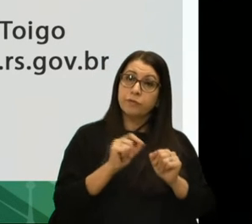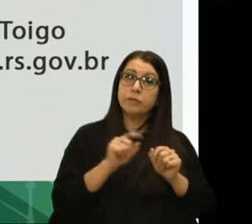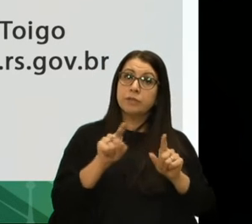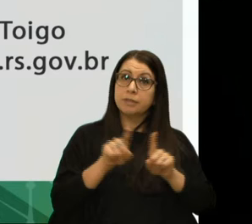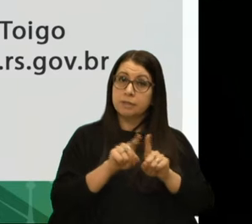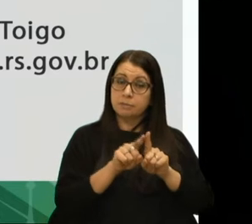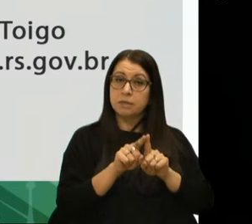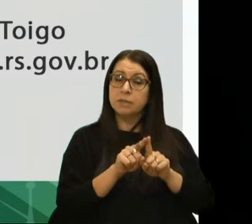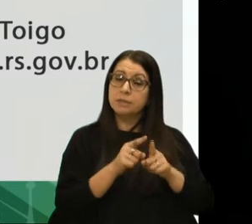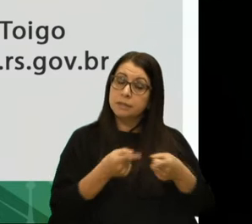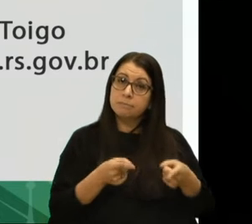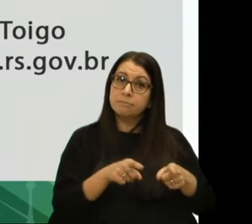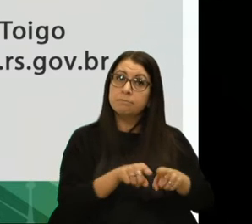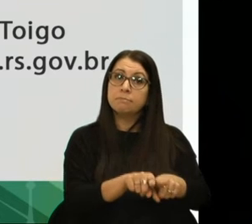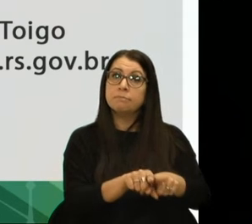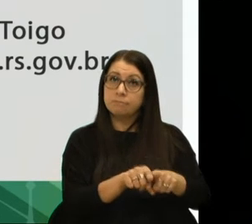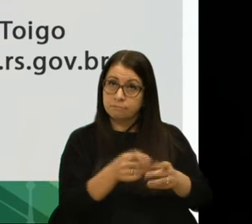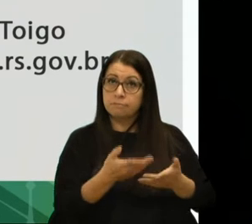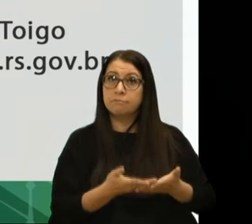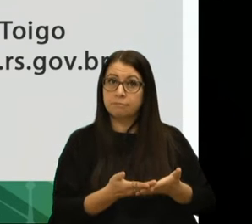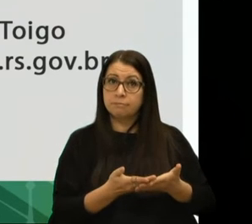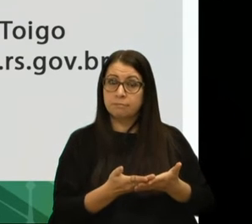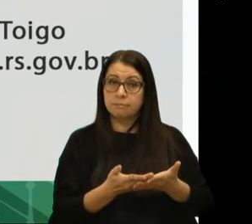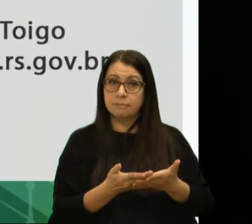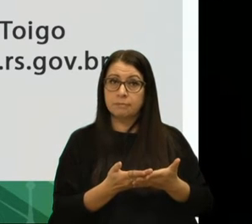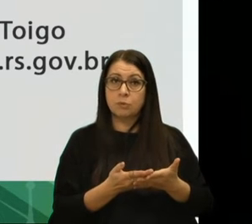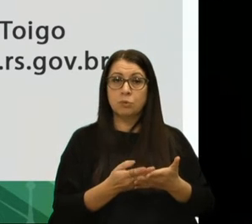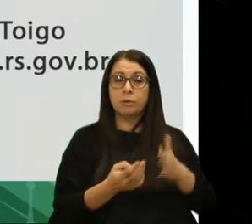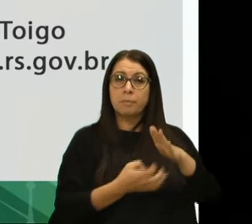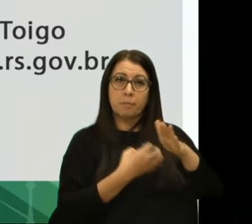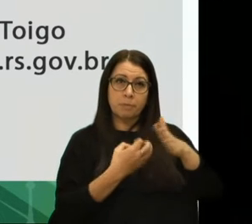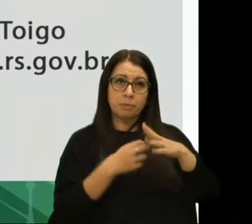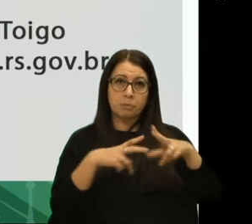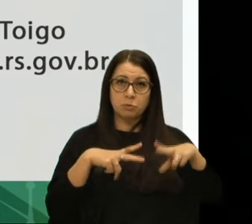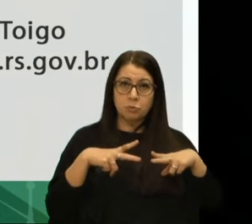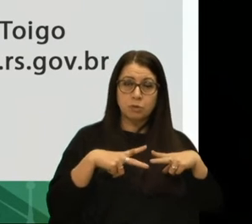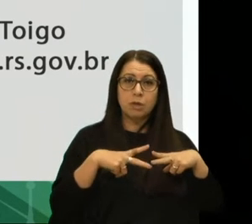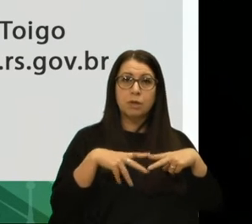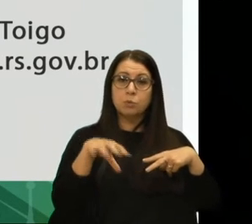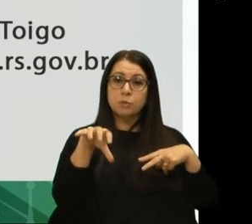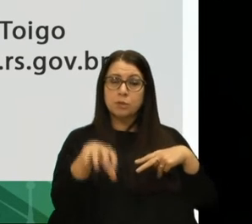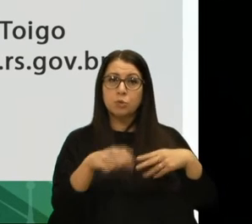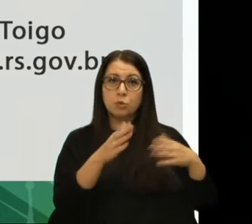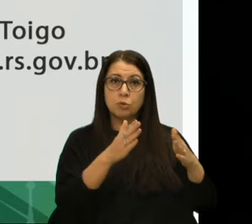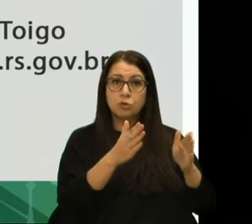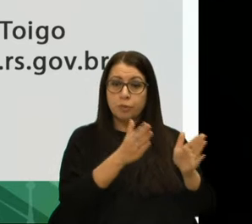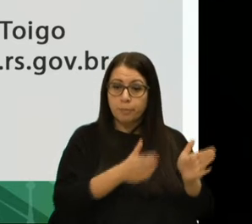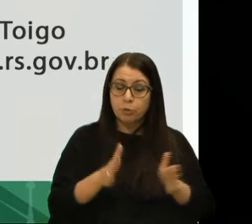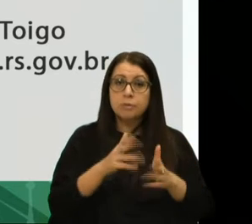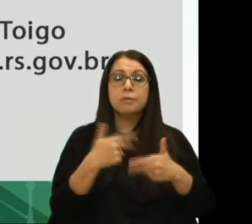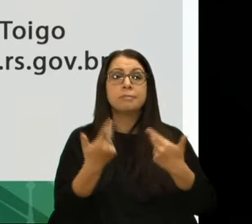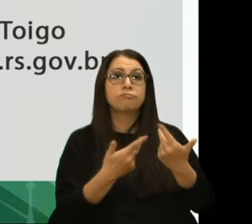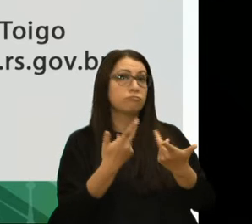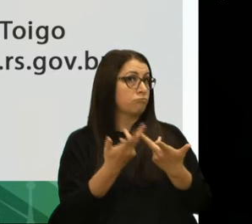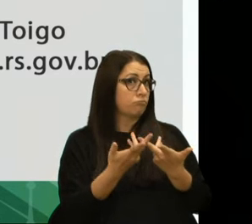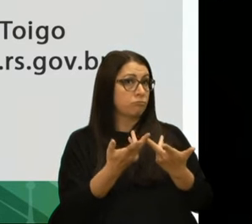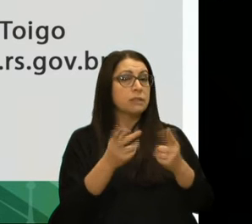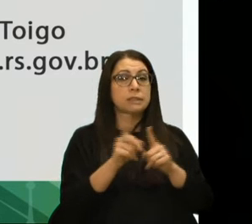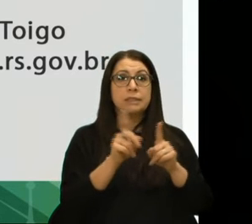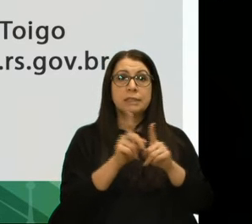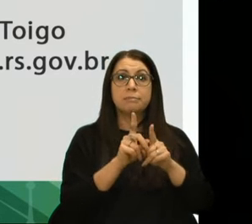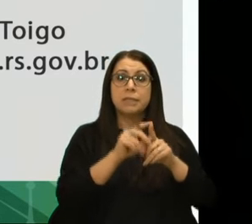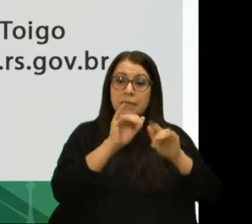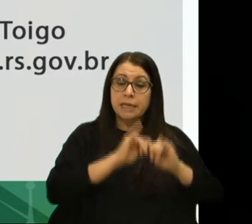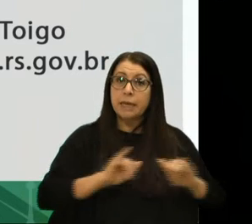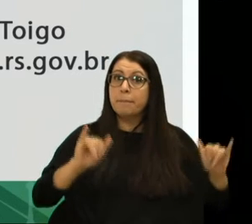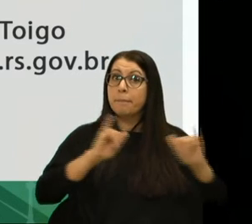inclusive, parcerias, né, com a iniciativa privada, com o setor produtivo, né, e até mesmo